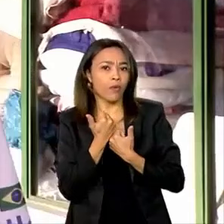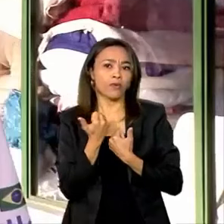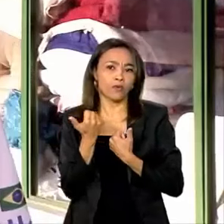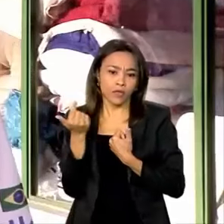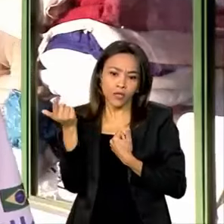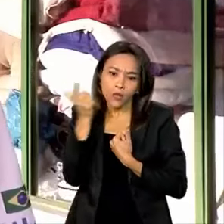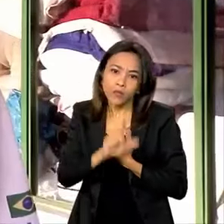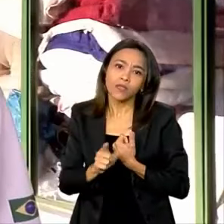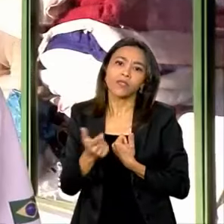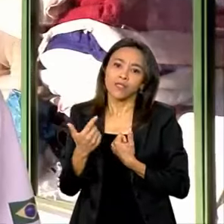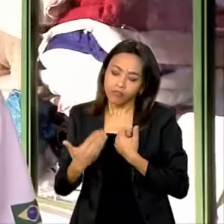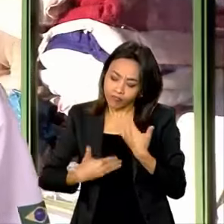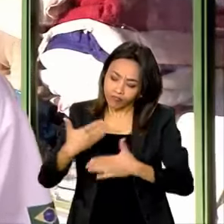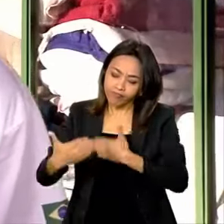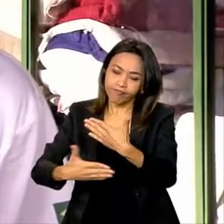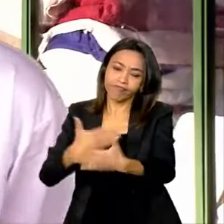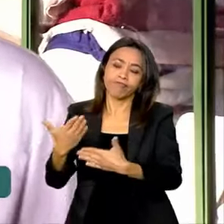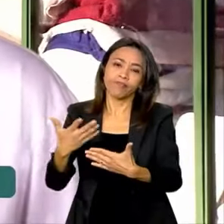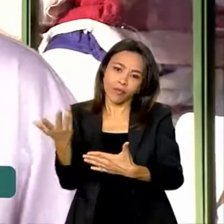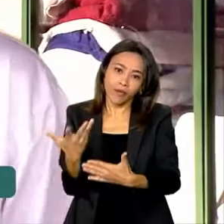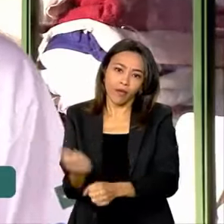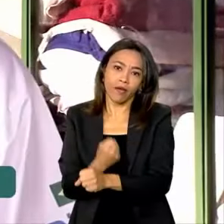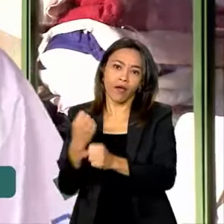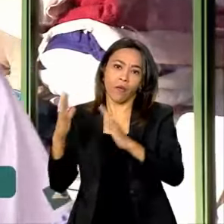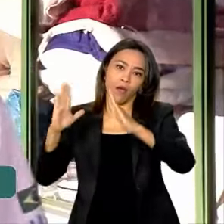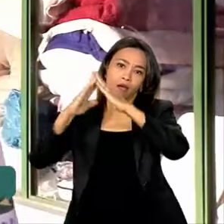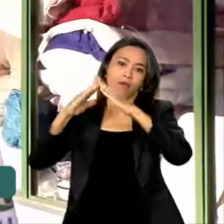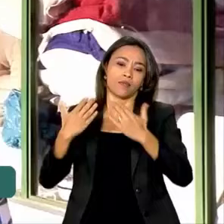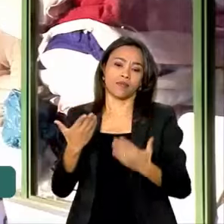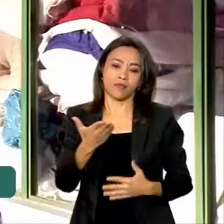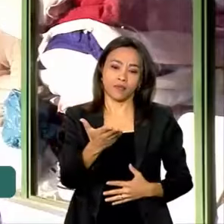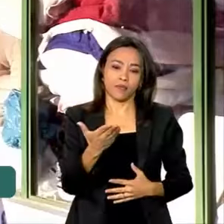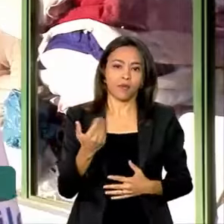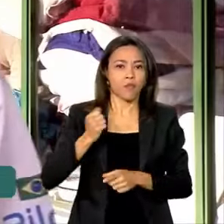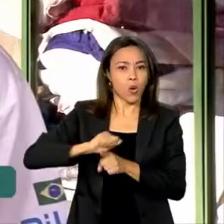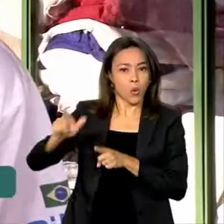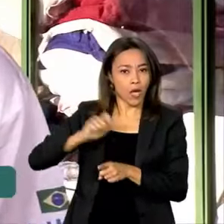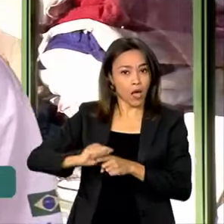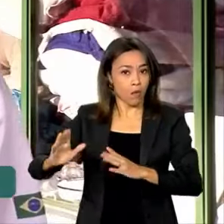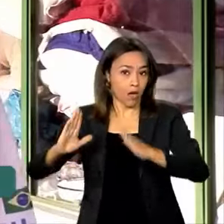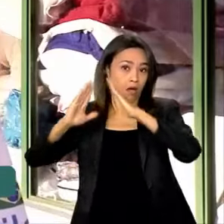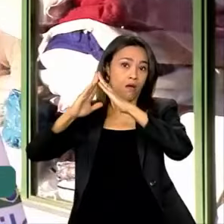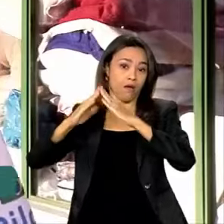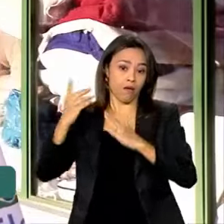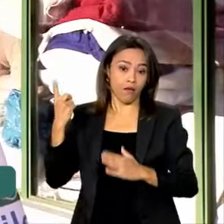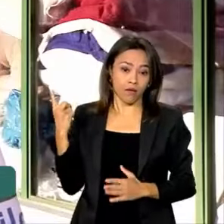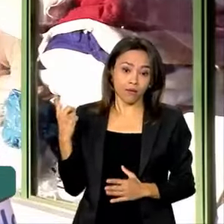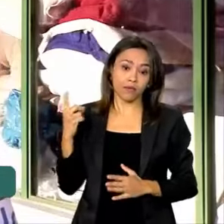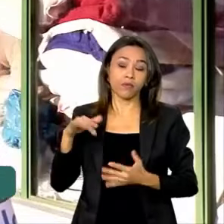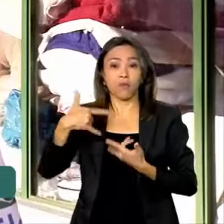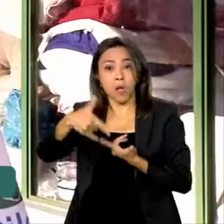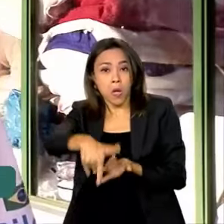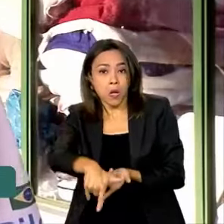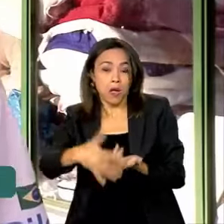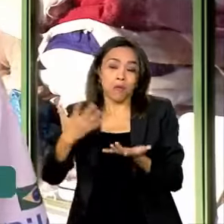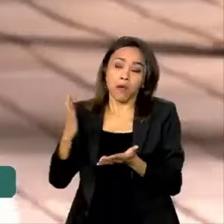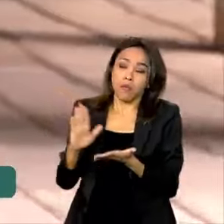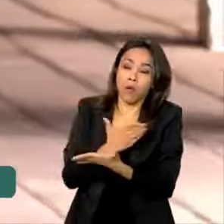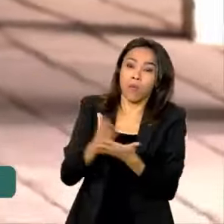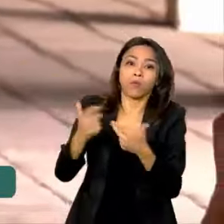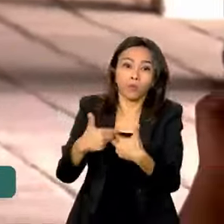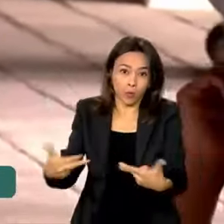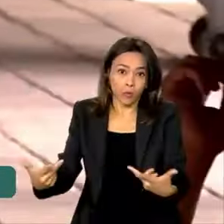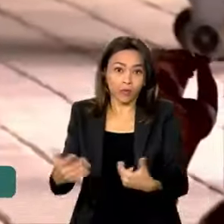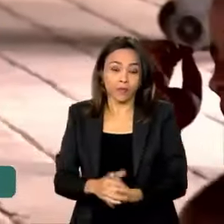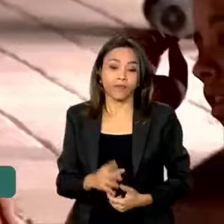de de início Eu pretendo lugar uma casa vou lugar a casa e de início cara compra uma cama Compra umas coisas al devagarinho